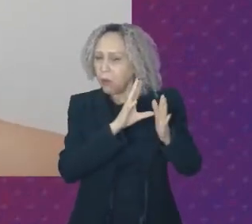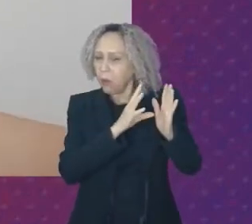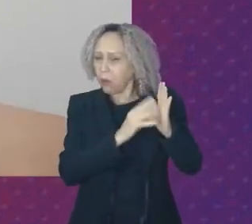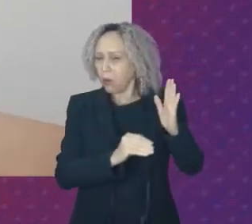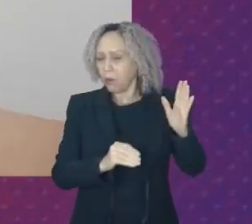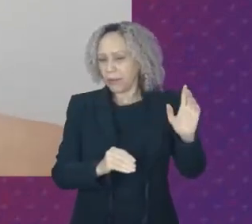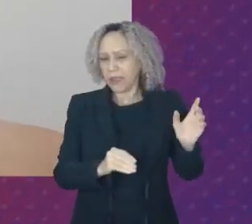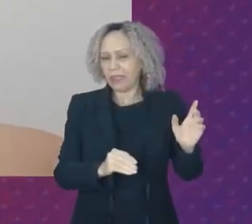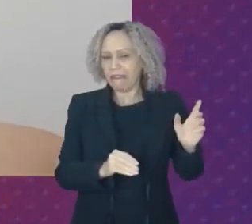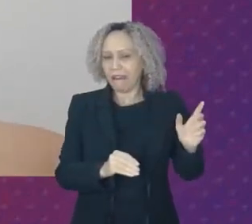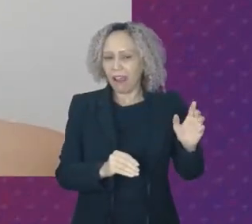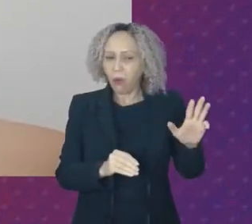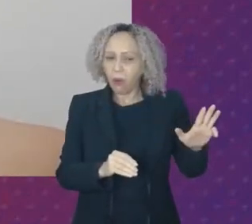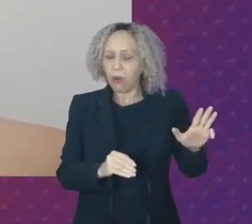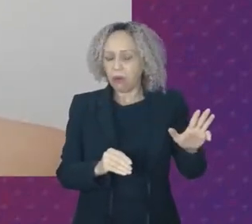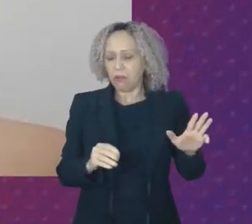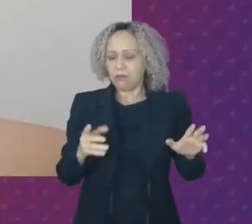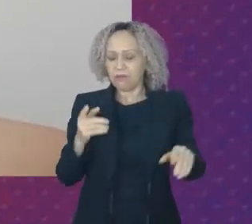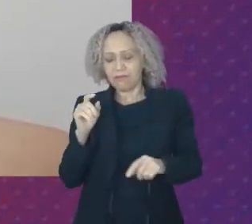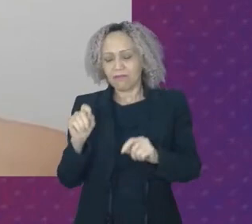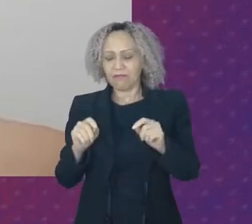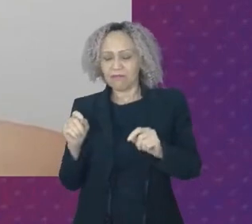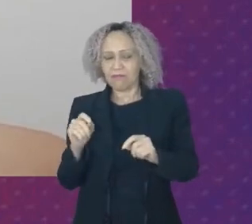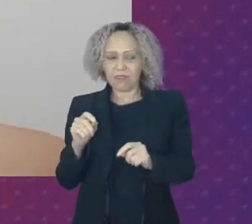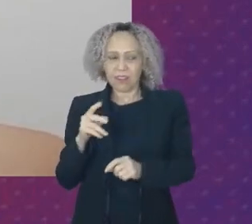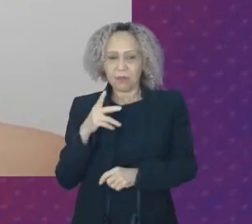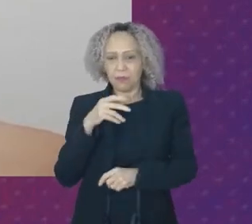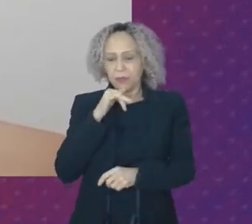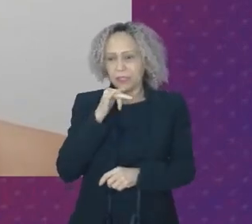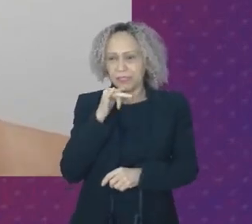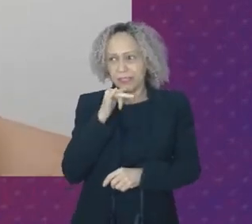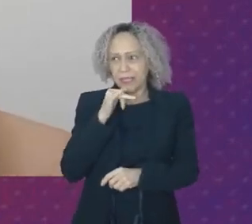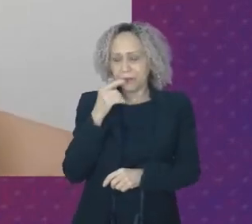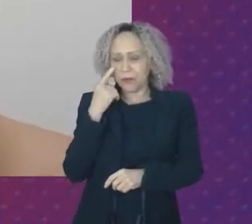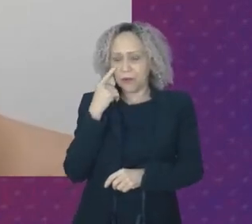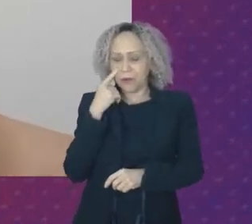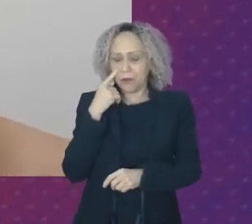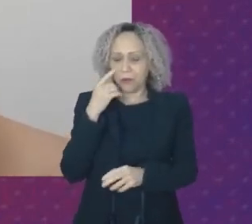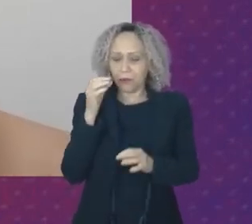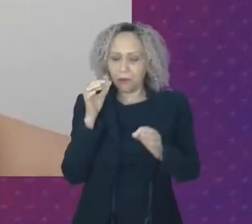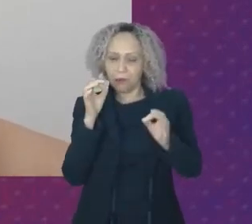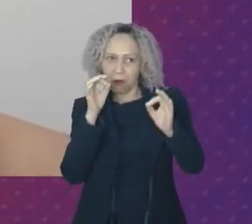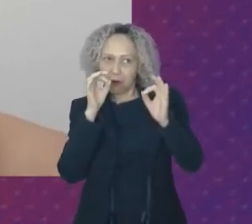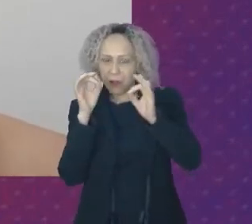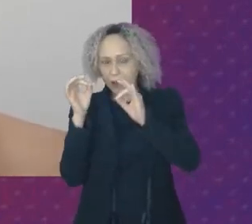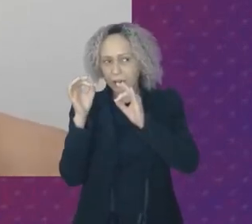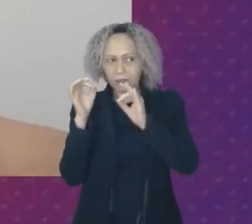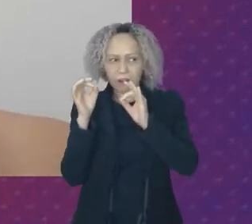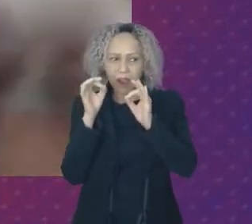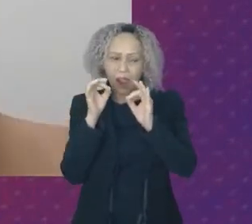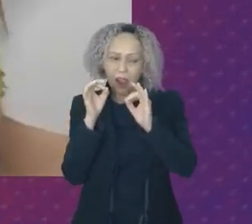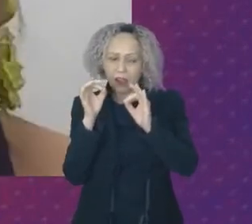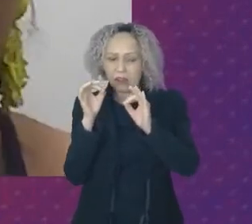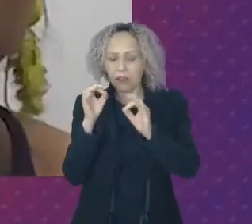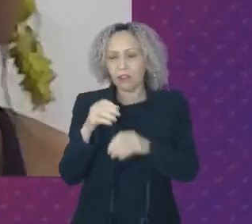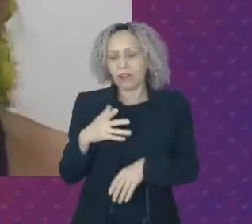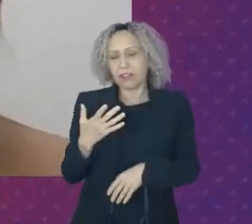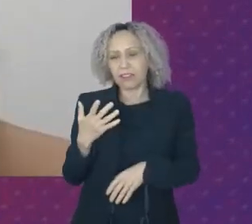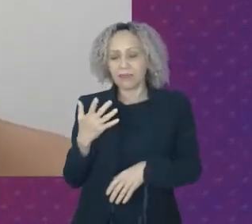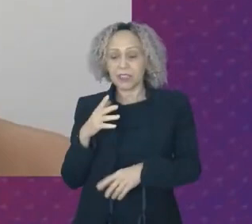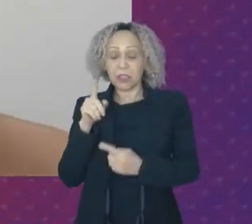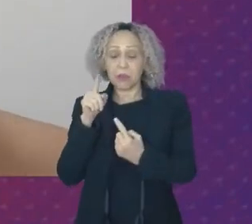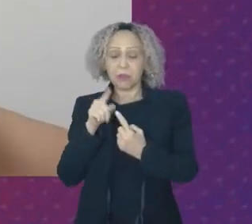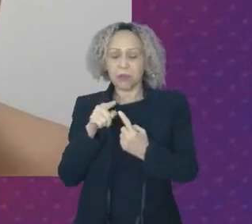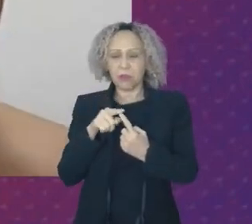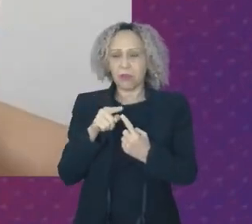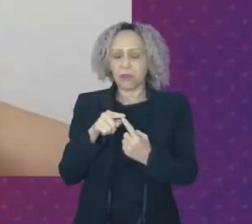jovem, que é para quem funciona melhor esse tipo de comunicação, né? Se você for falar com uma senhorinha lá do campo e